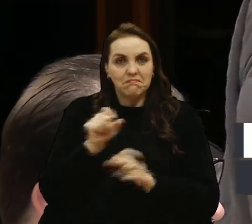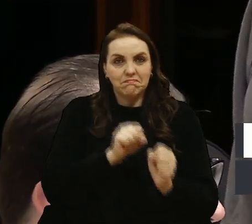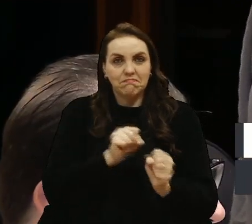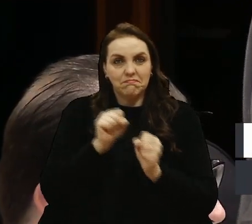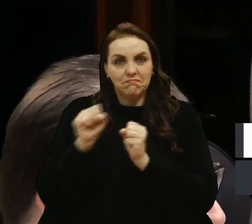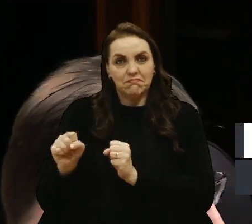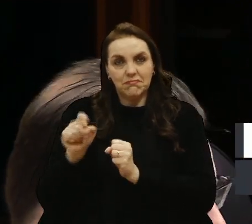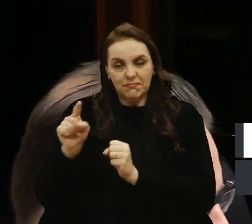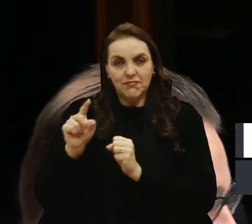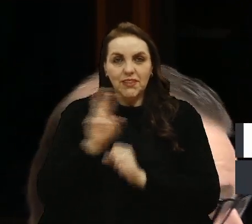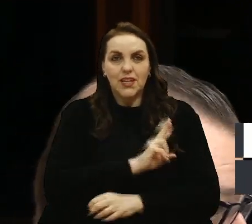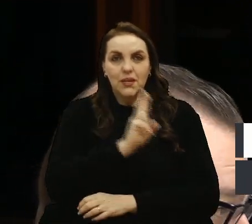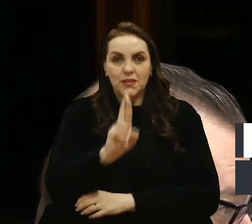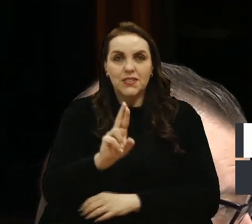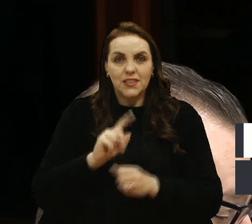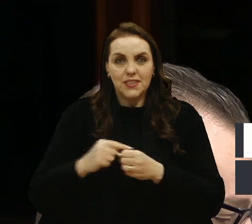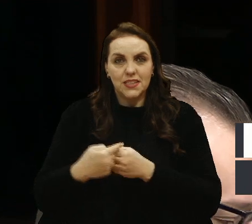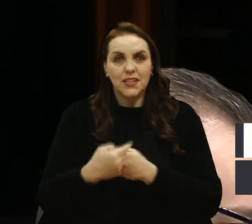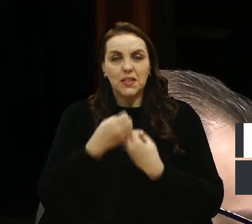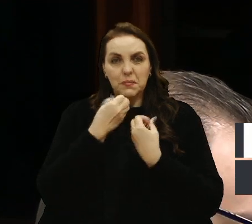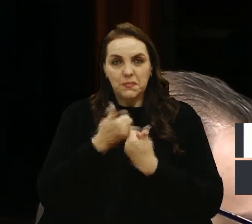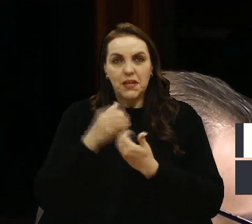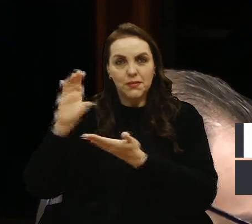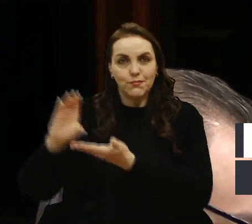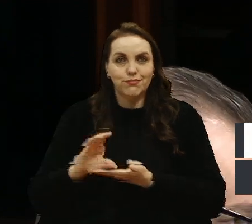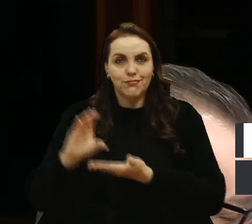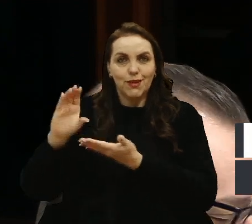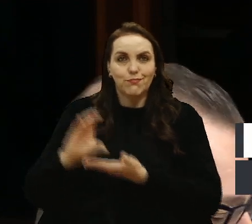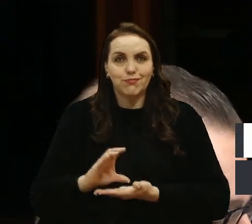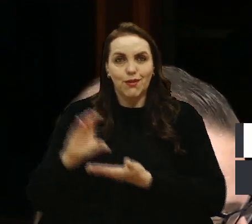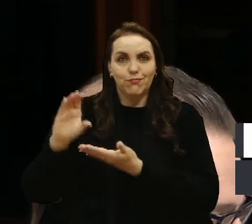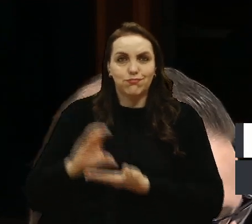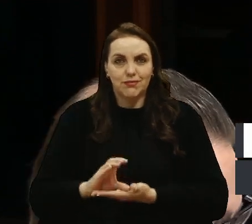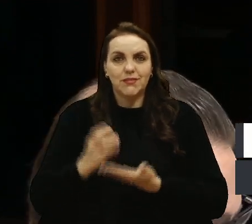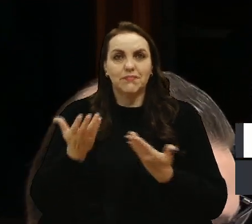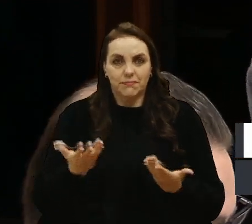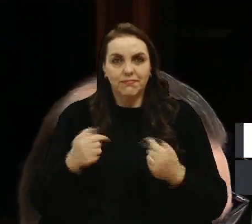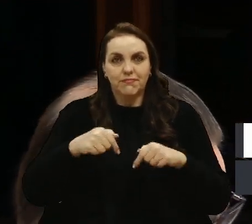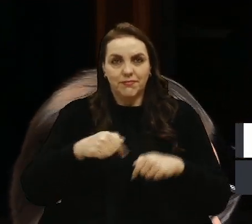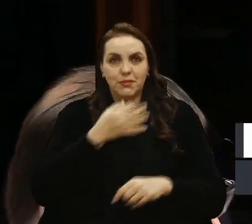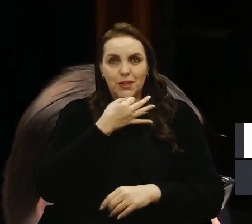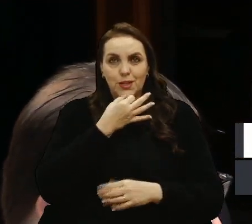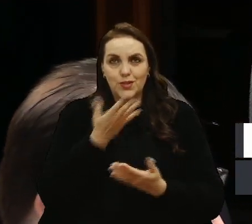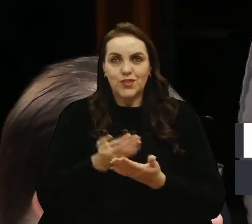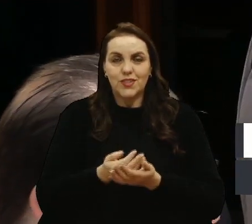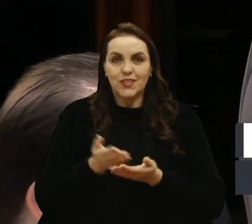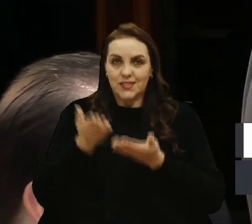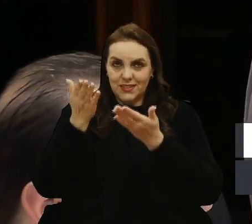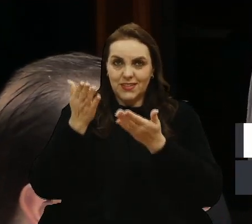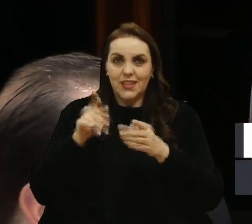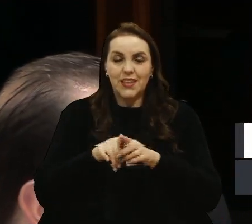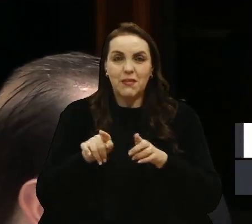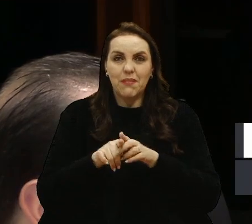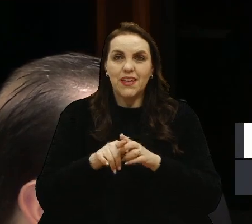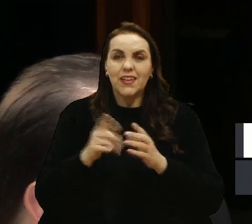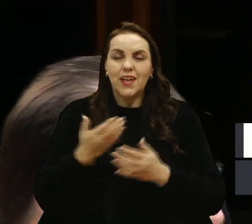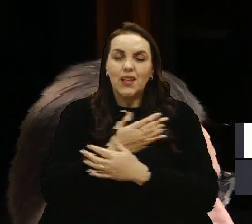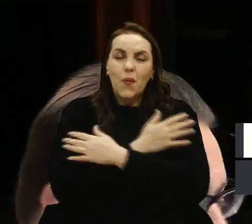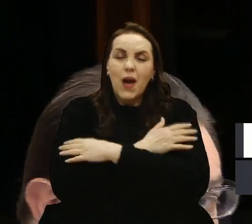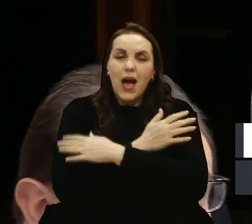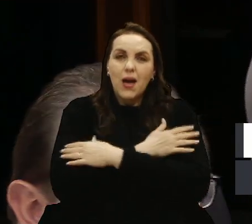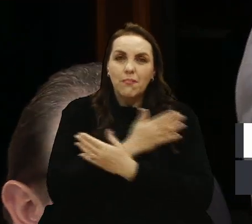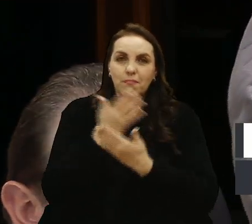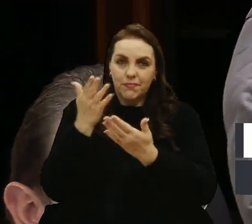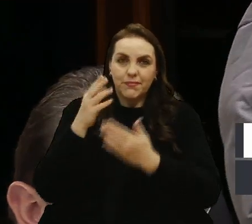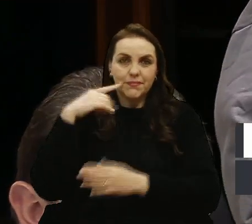que representa a cidade tão bem, trazendo recursos de tamanho vultuoso, Márcia Aline, que está aqui, transmita meu abraço à